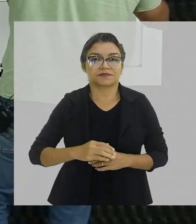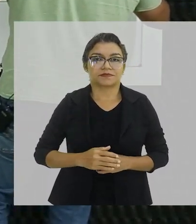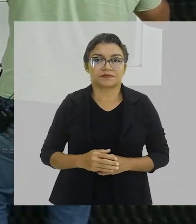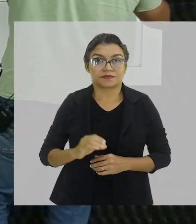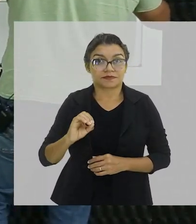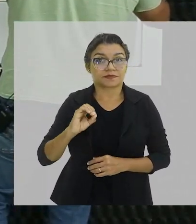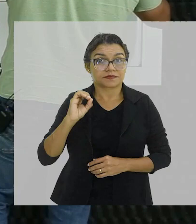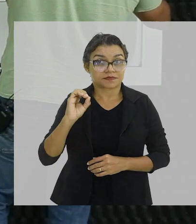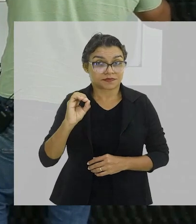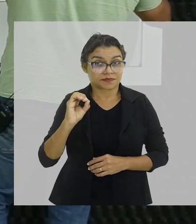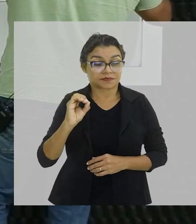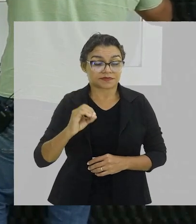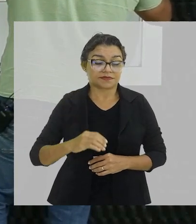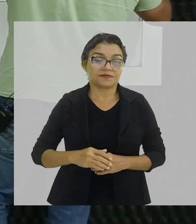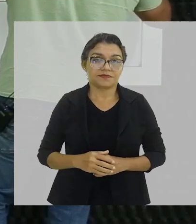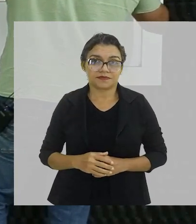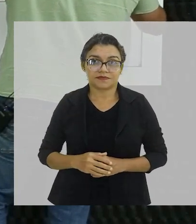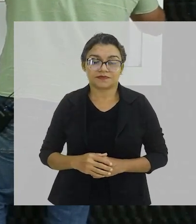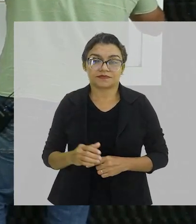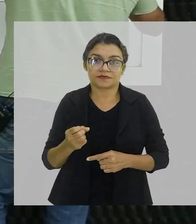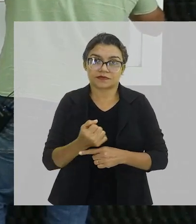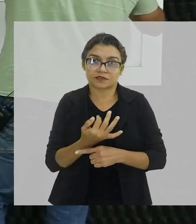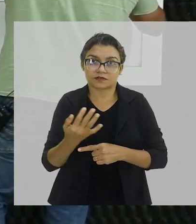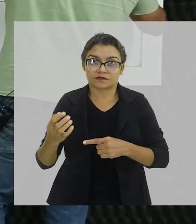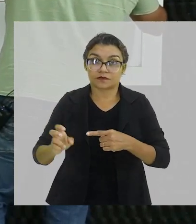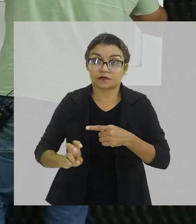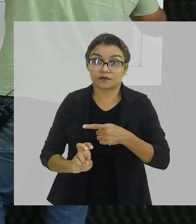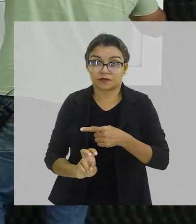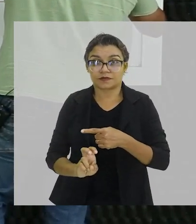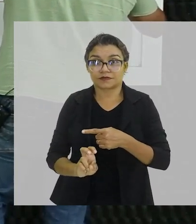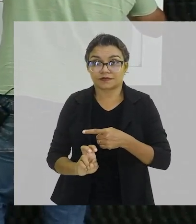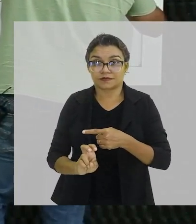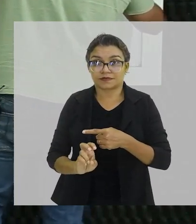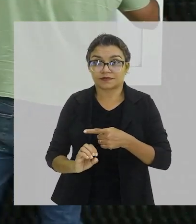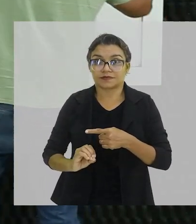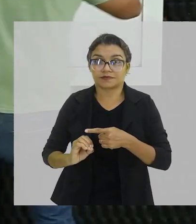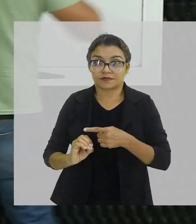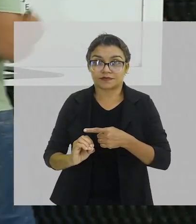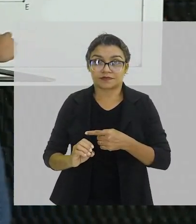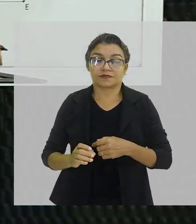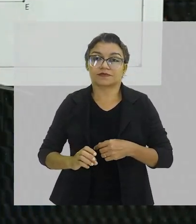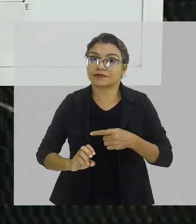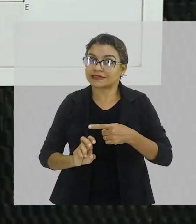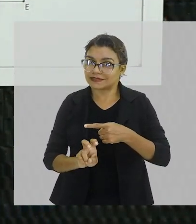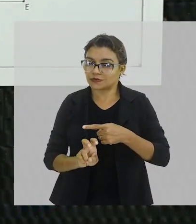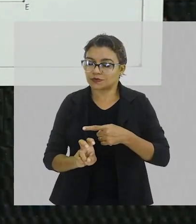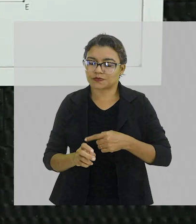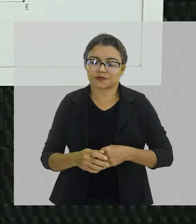540 graus dividido por 5 graus. Dividido por 5.